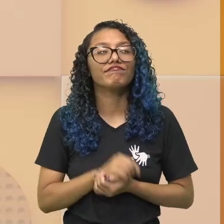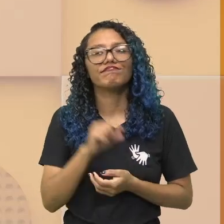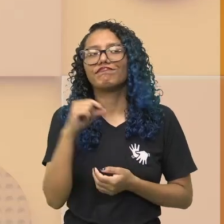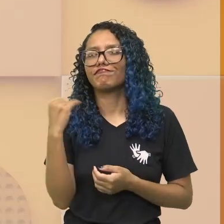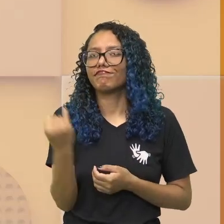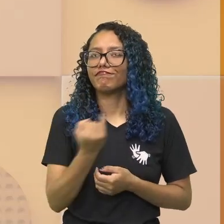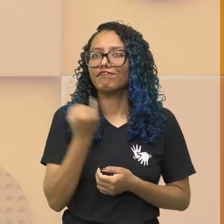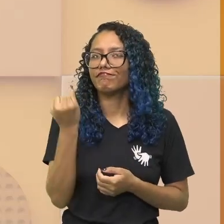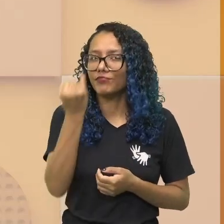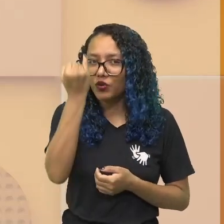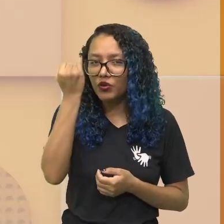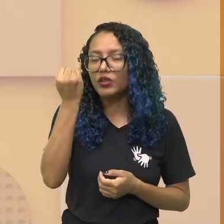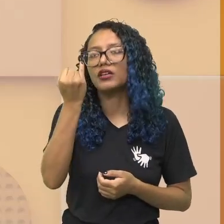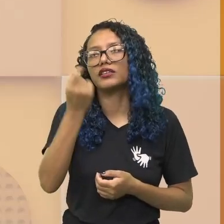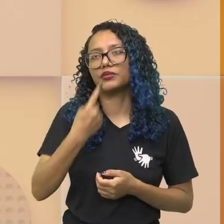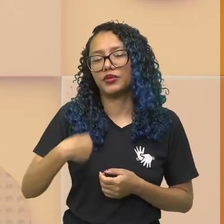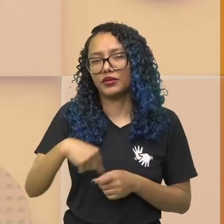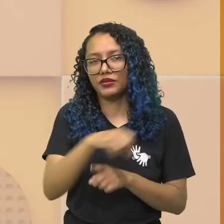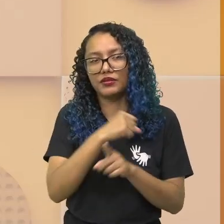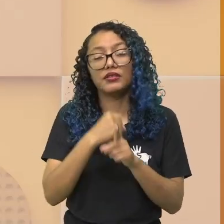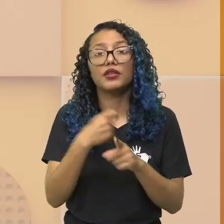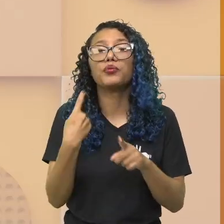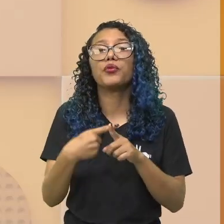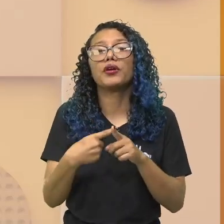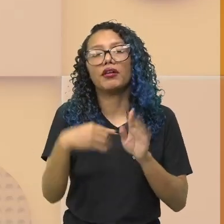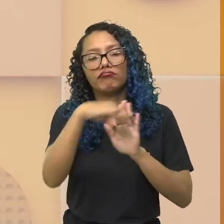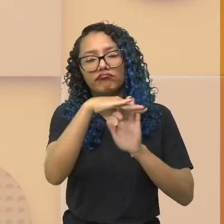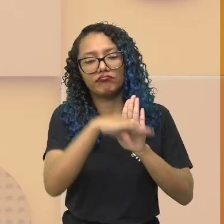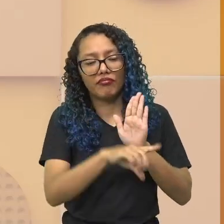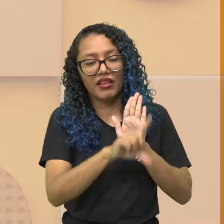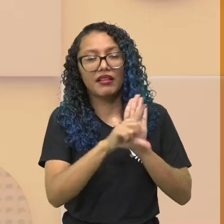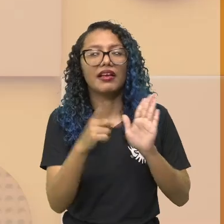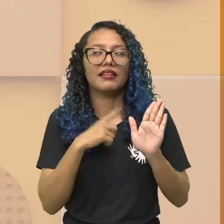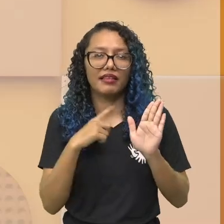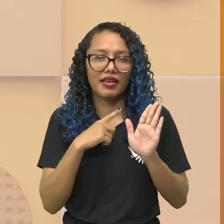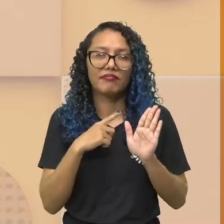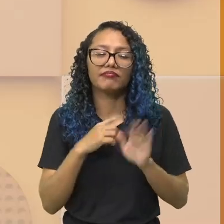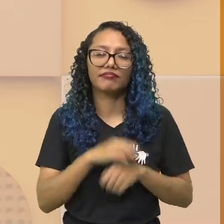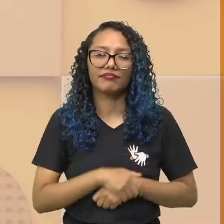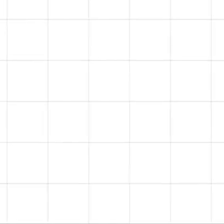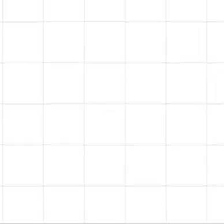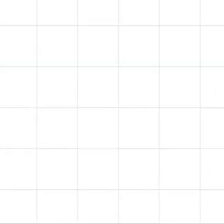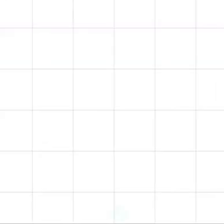relevância muito importante para a sociedade. Tem um conjunto de leis que ajudam a preservá-las.